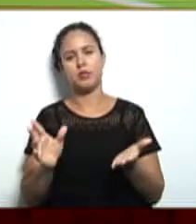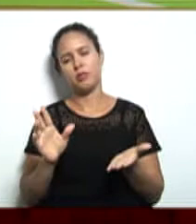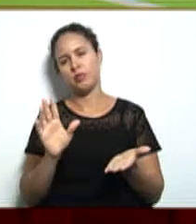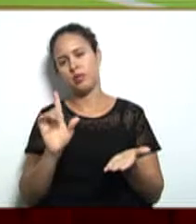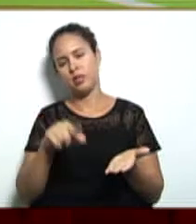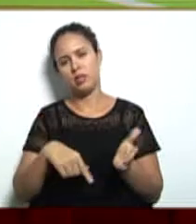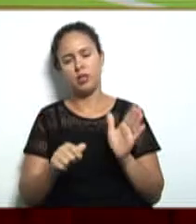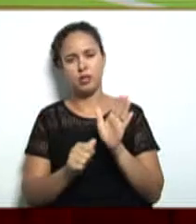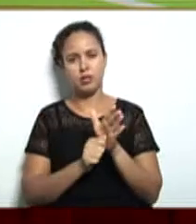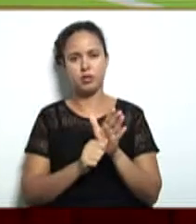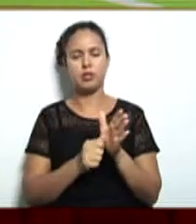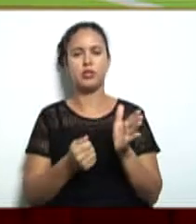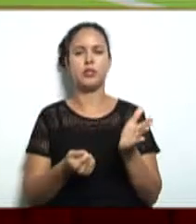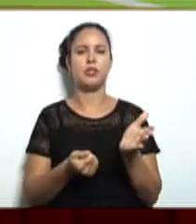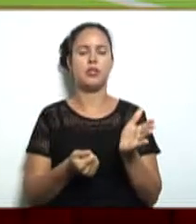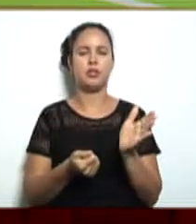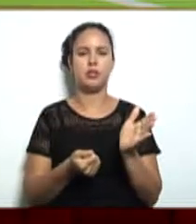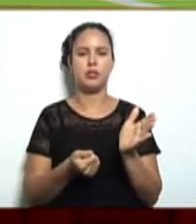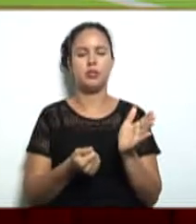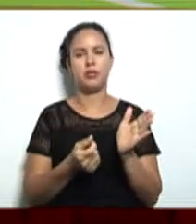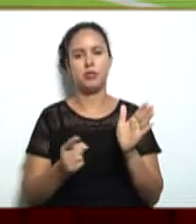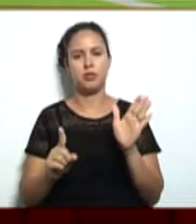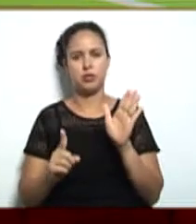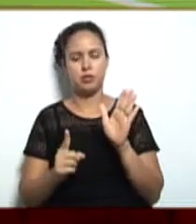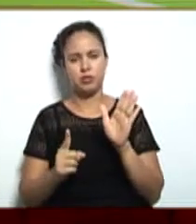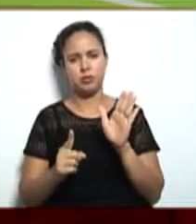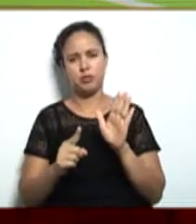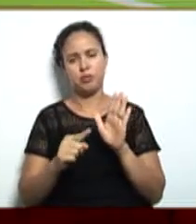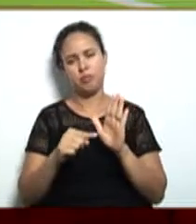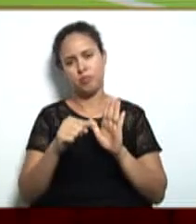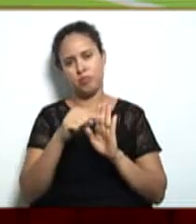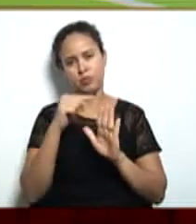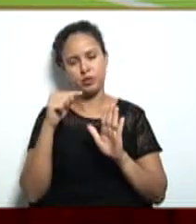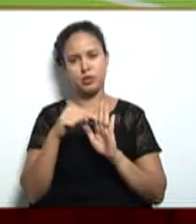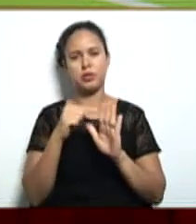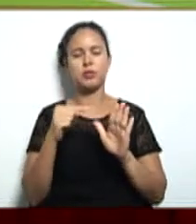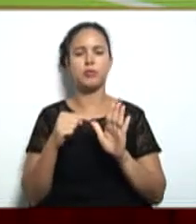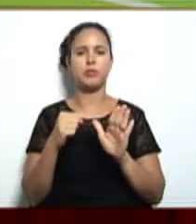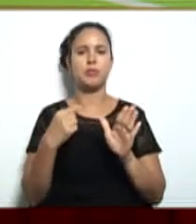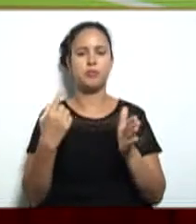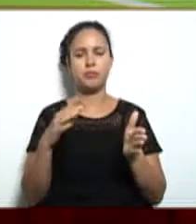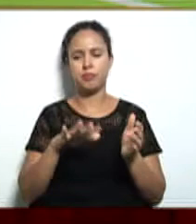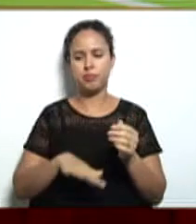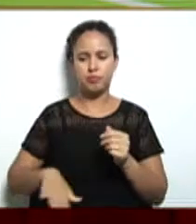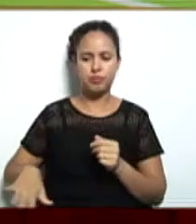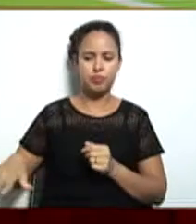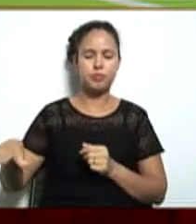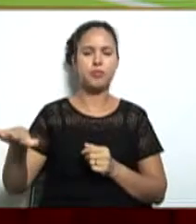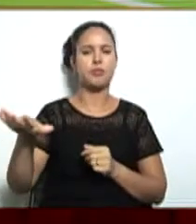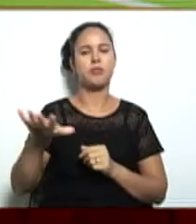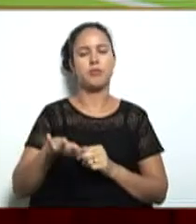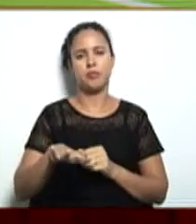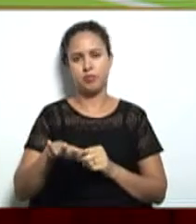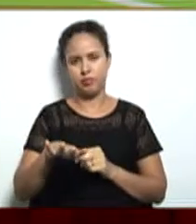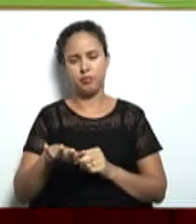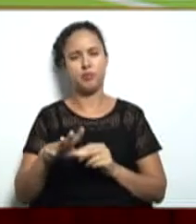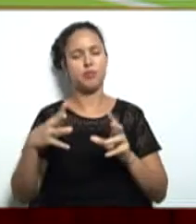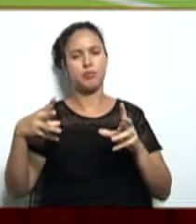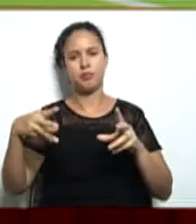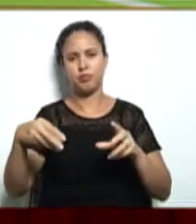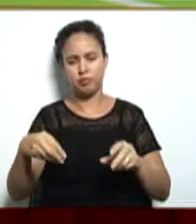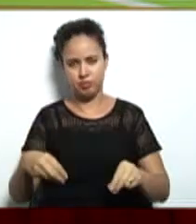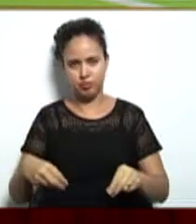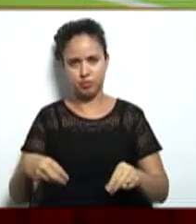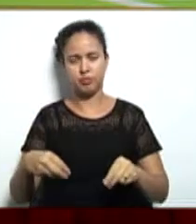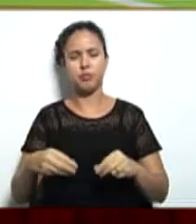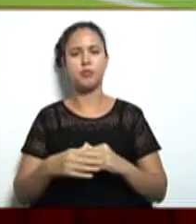artigo, inciso, são termos bem técnicos de quem vai trabalhar na área ali. Linha, A linha, Não é o nome, É